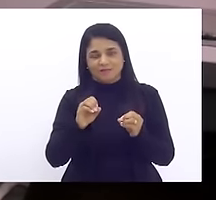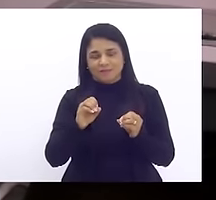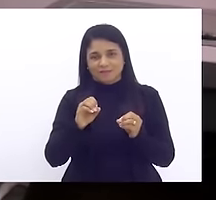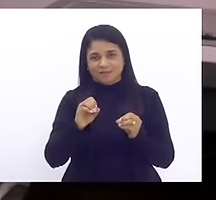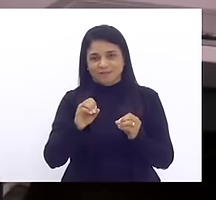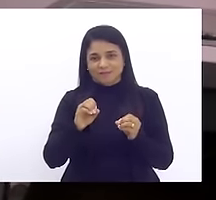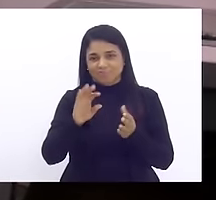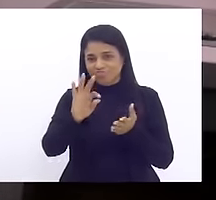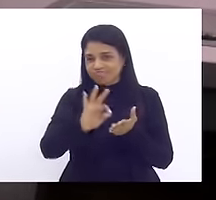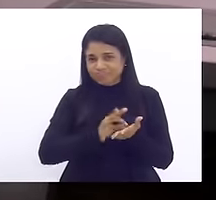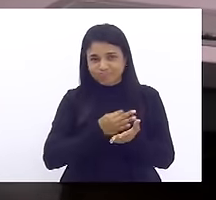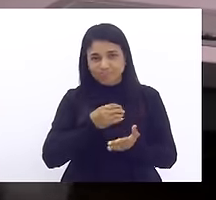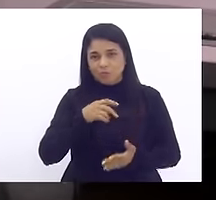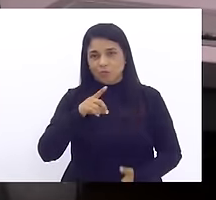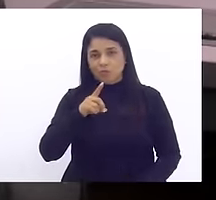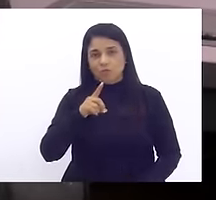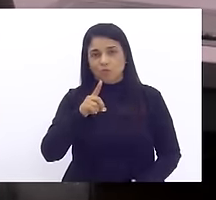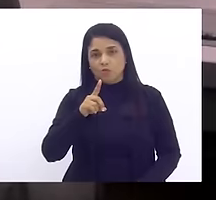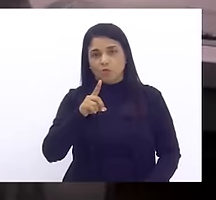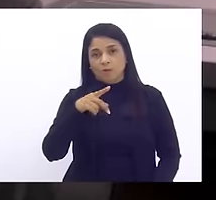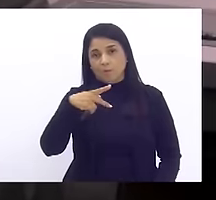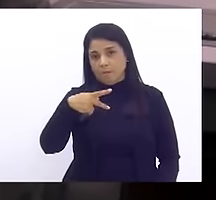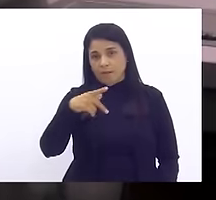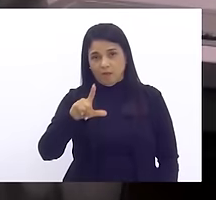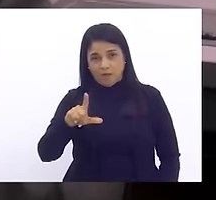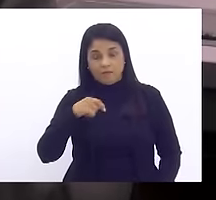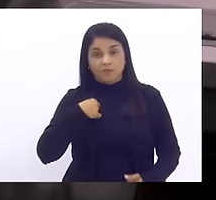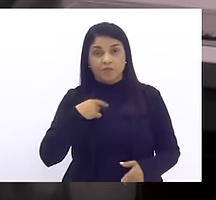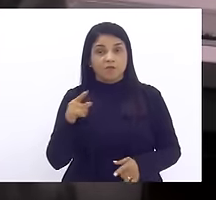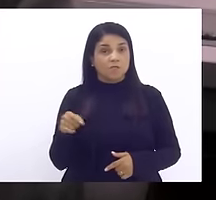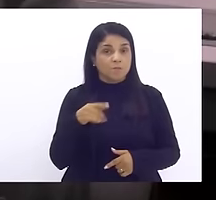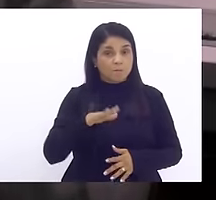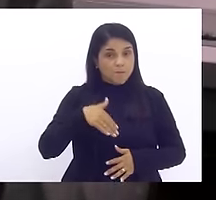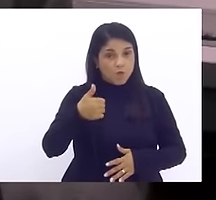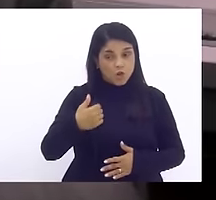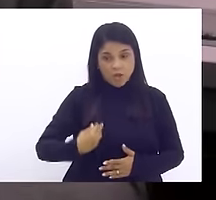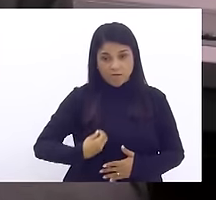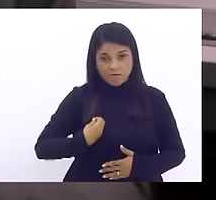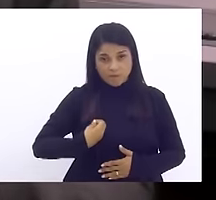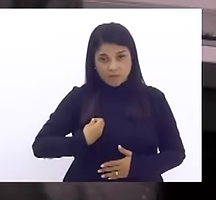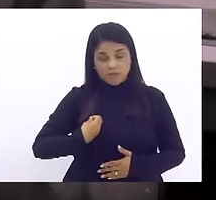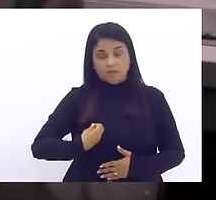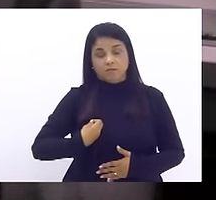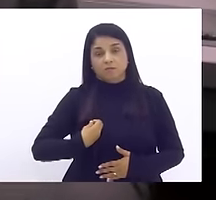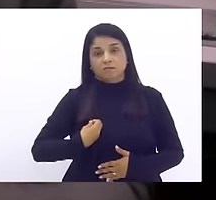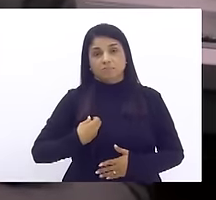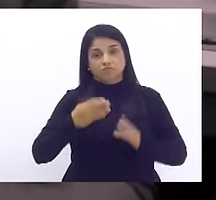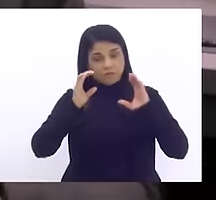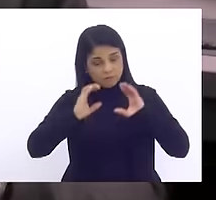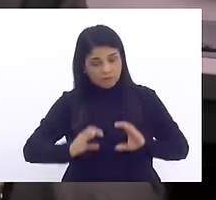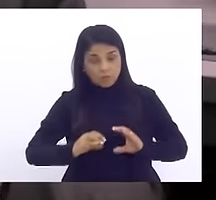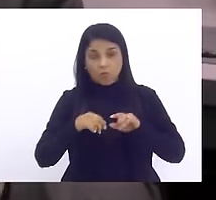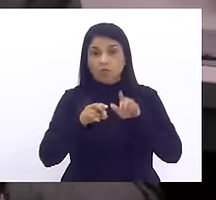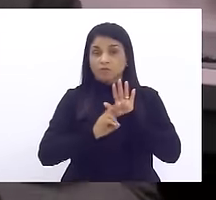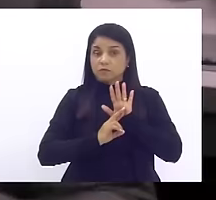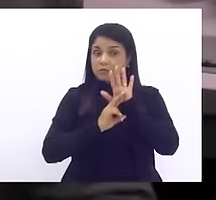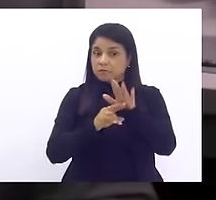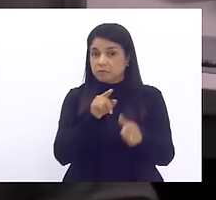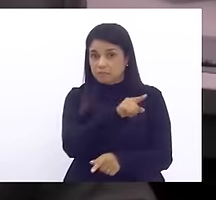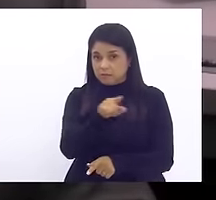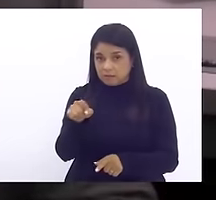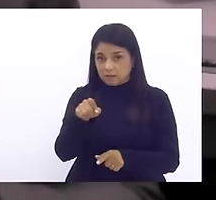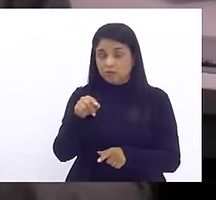quando a gente tá aqui a gente está aqui para melhorar a vida do cidadão seja os senhores como representantes do povo porque foram